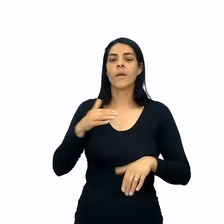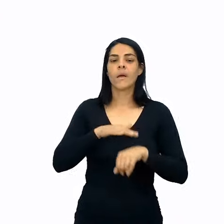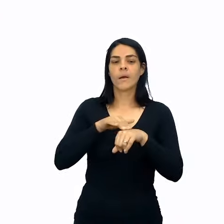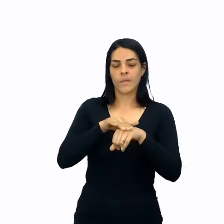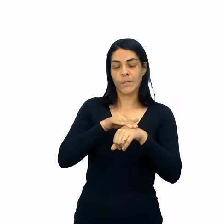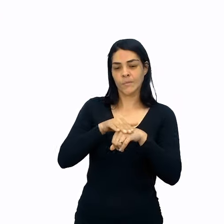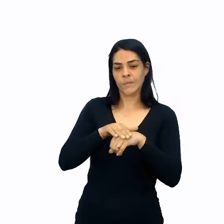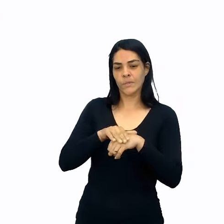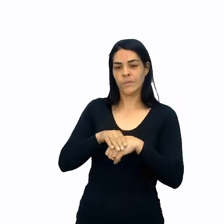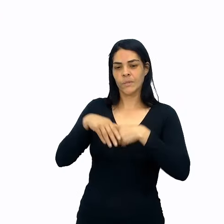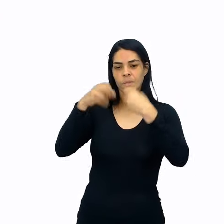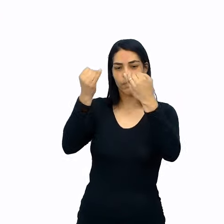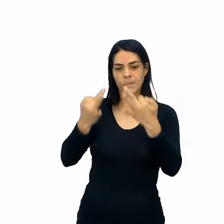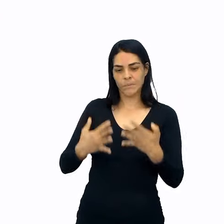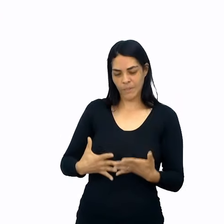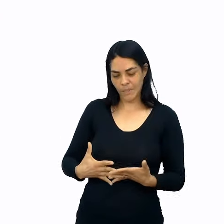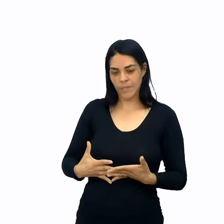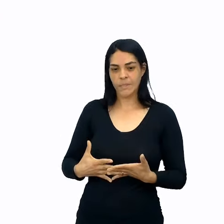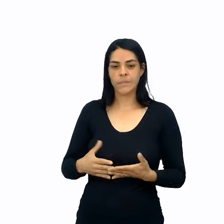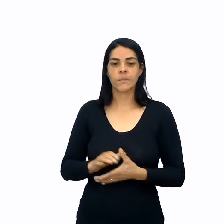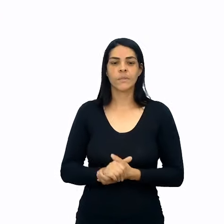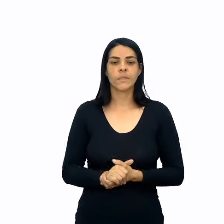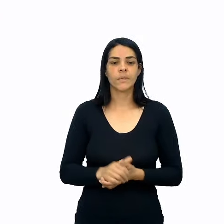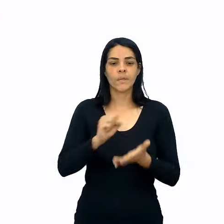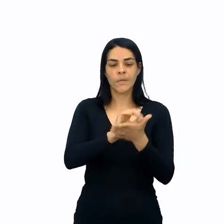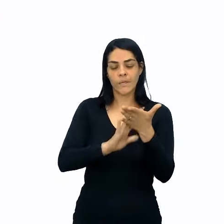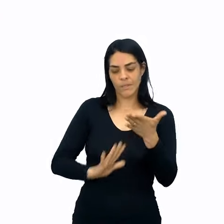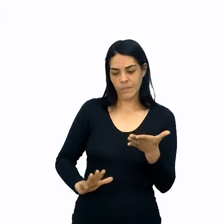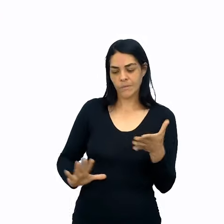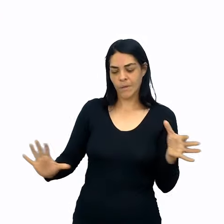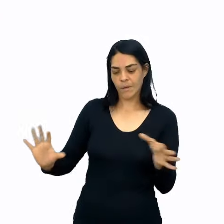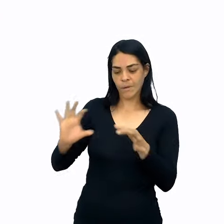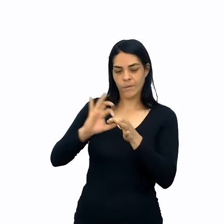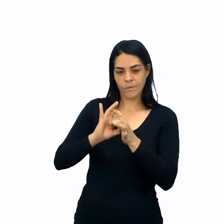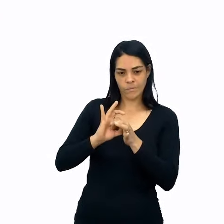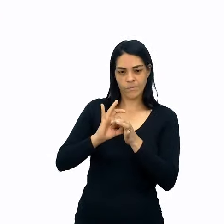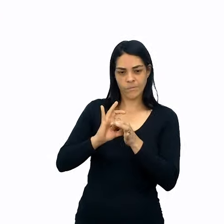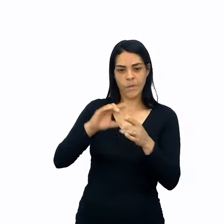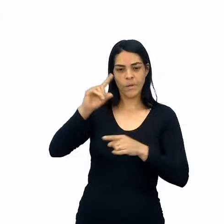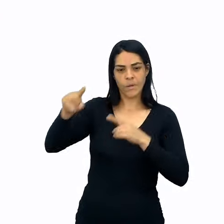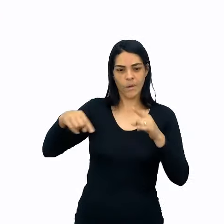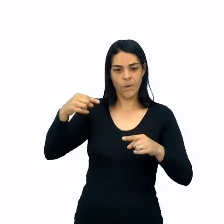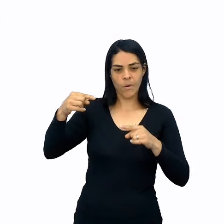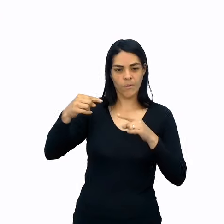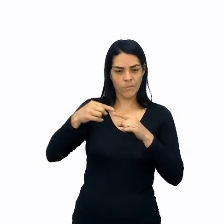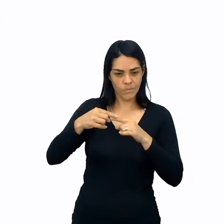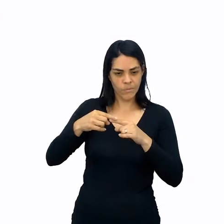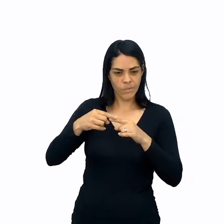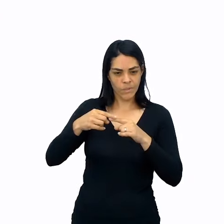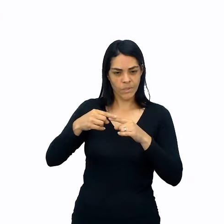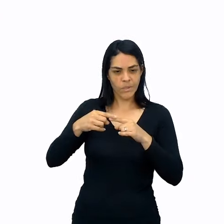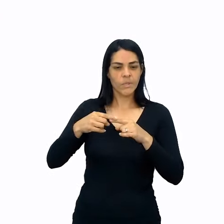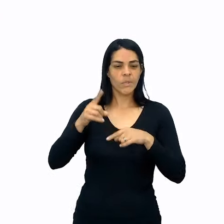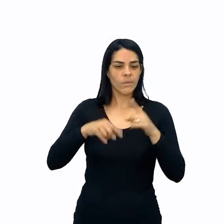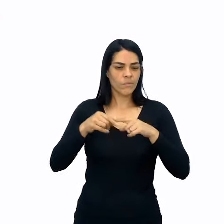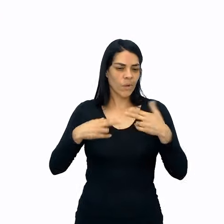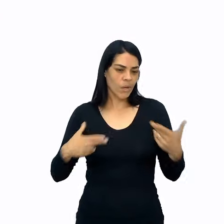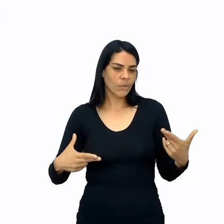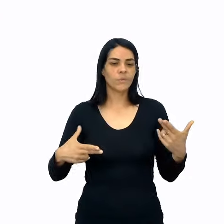discussões ou atividades coletivas estão vinculadas ao objeto de conhecimento que também é